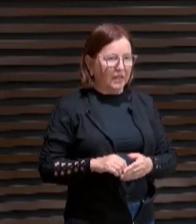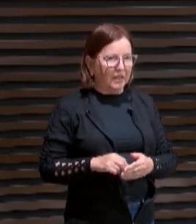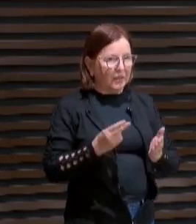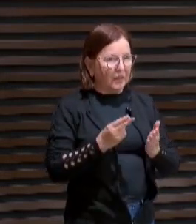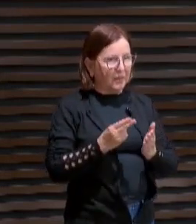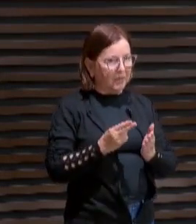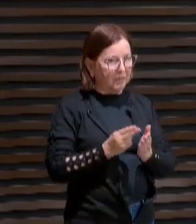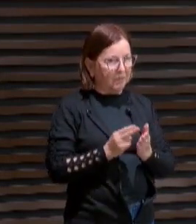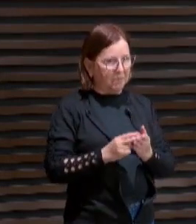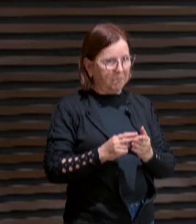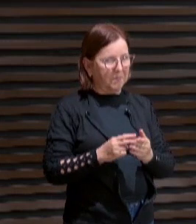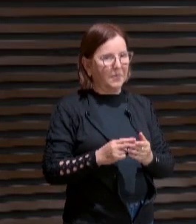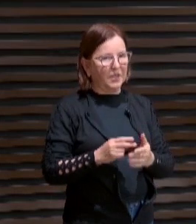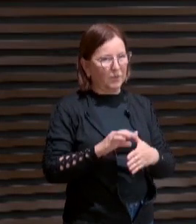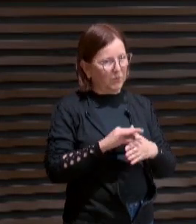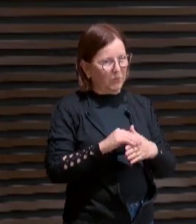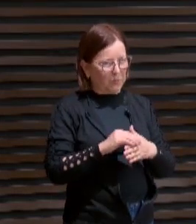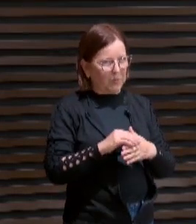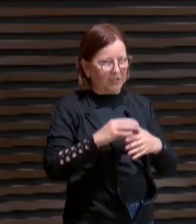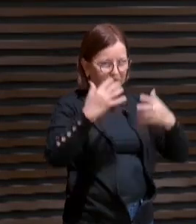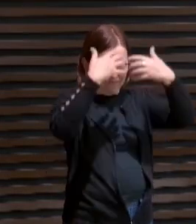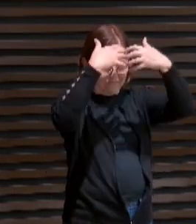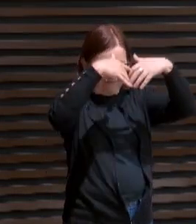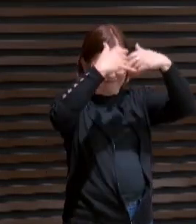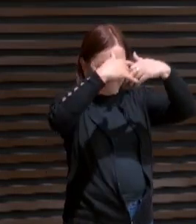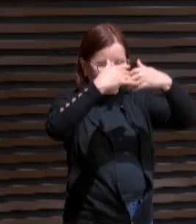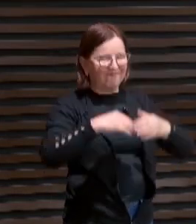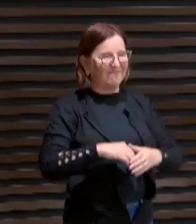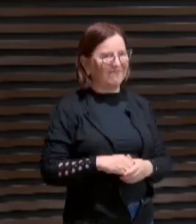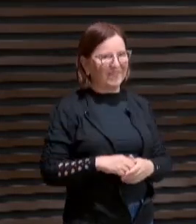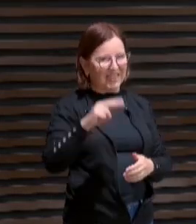Domingo que vem eu vou falar duas coisas que Nietzsche teria dito.